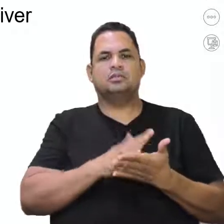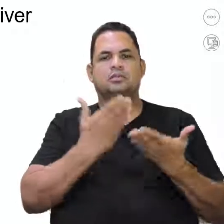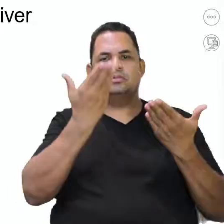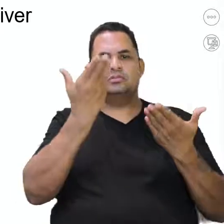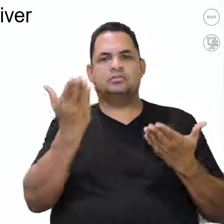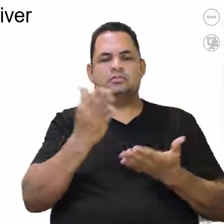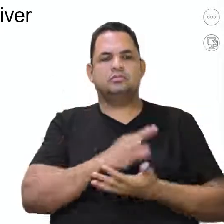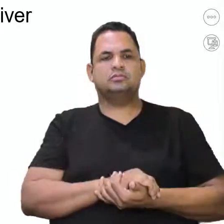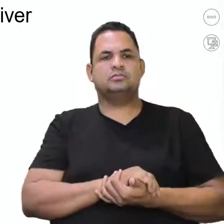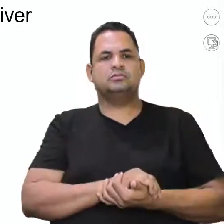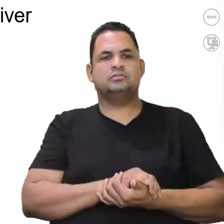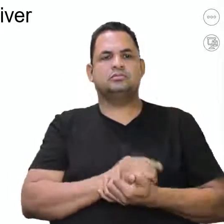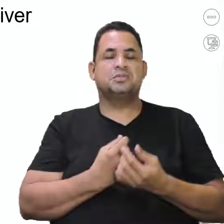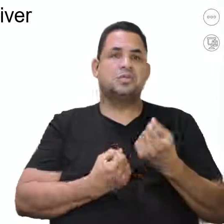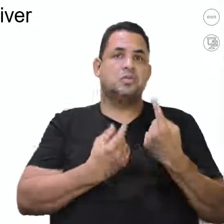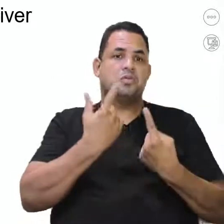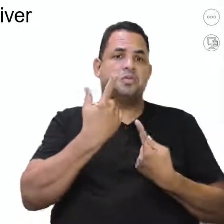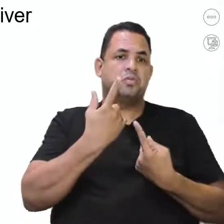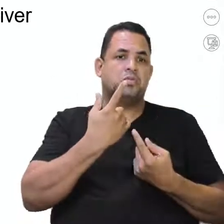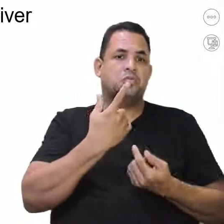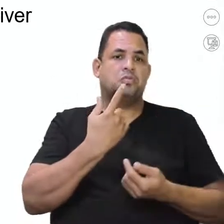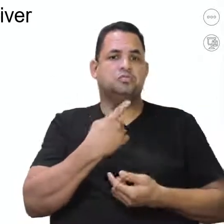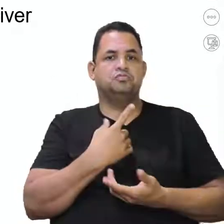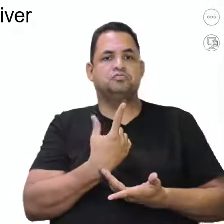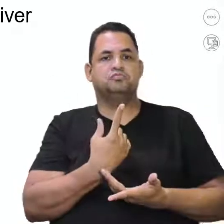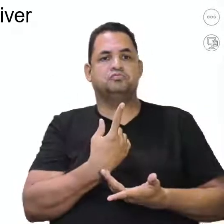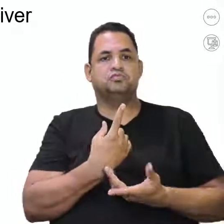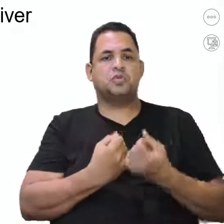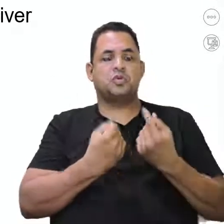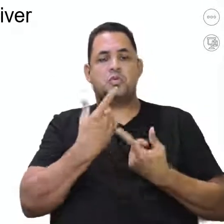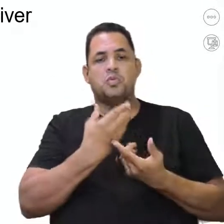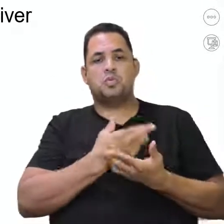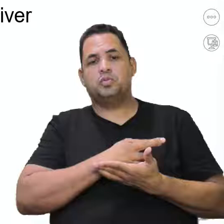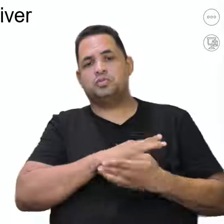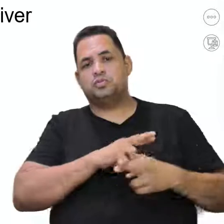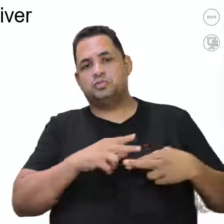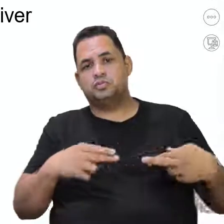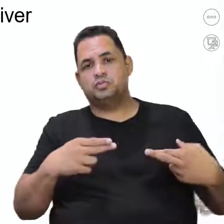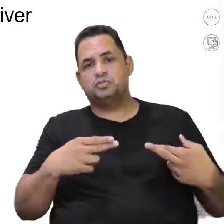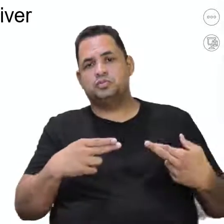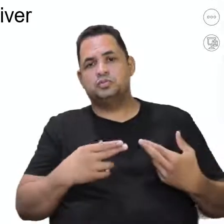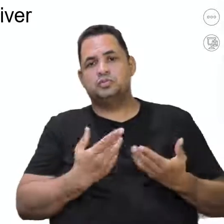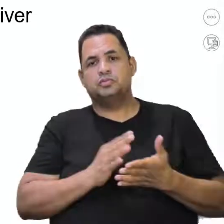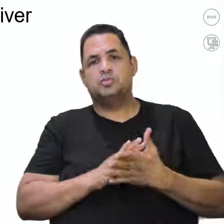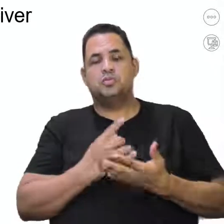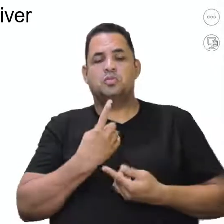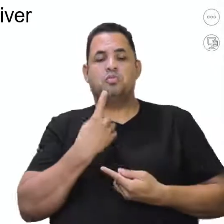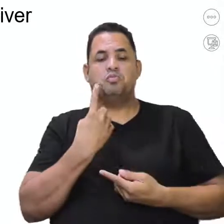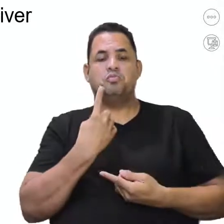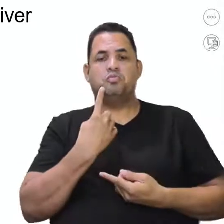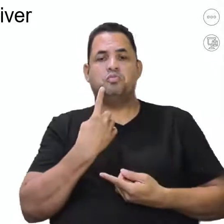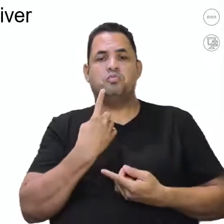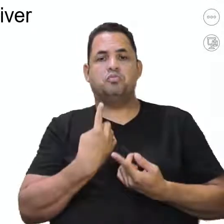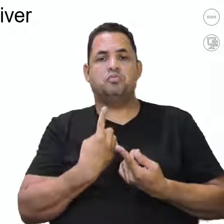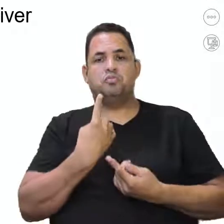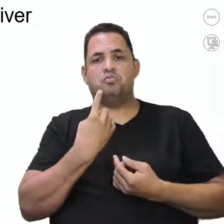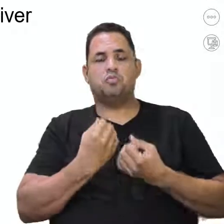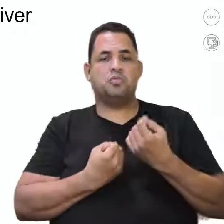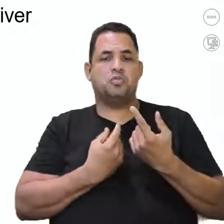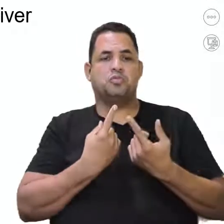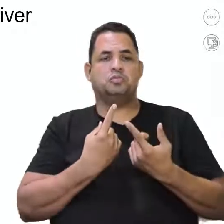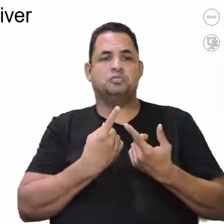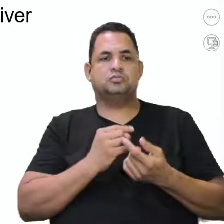que são as seguintes. Algum, alguns, alguma, algumas, uns,